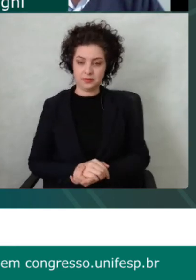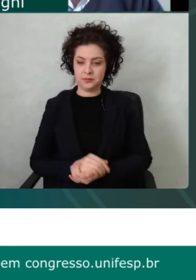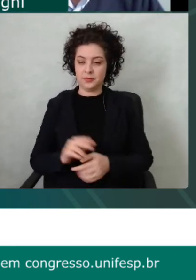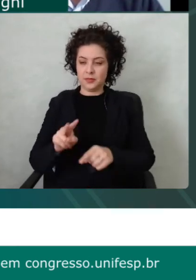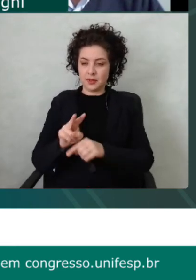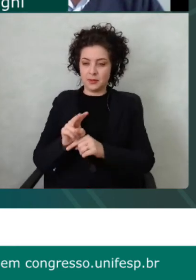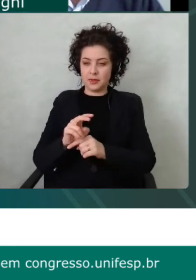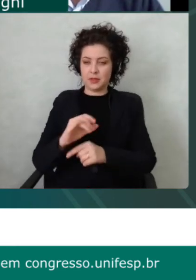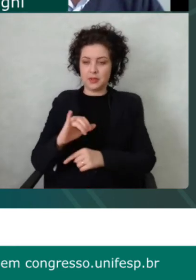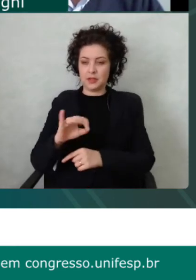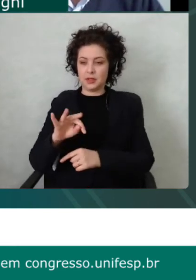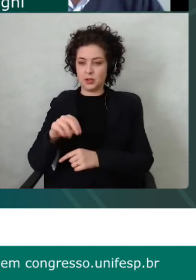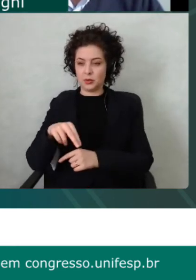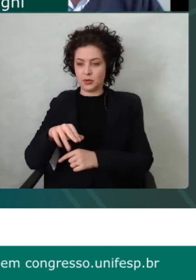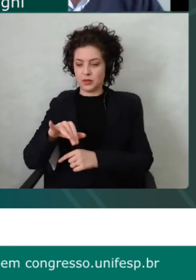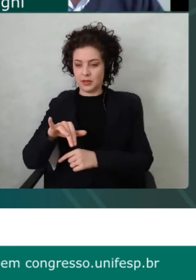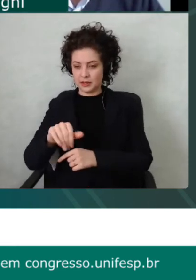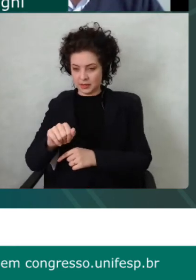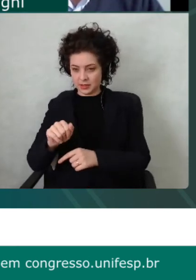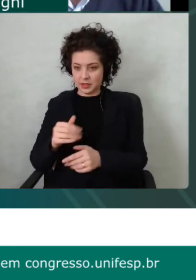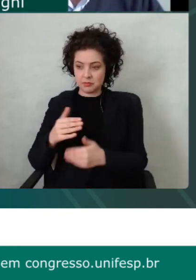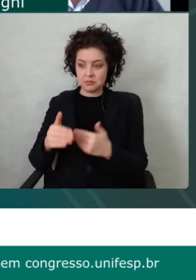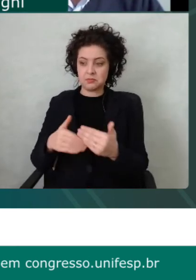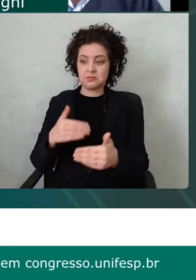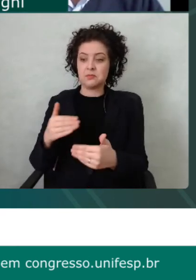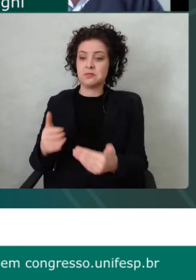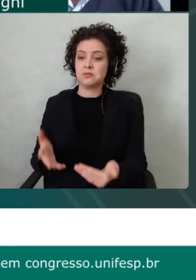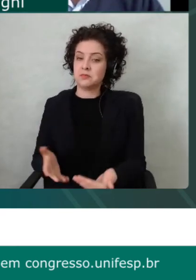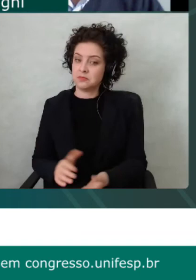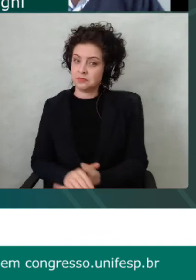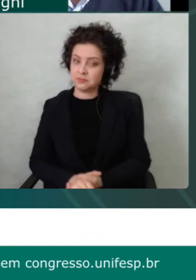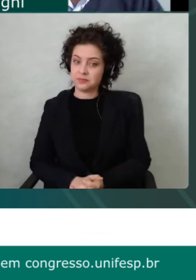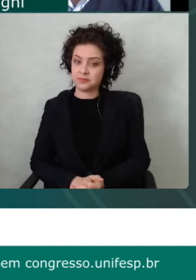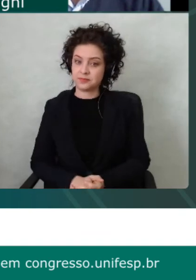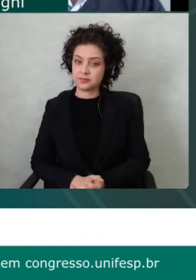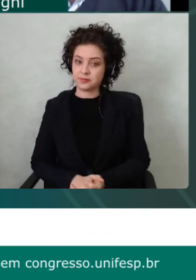coisa também nesse caminho que possa servir.